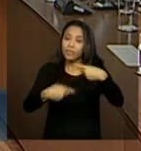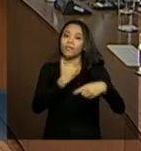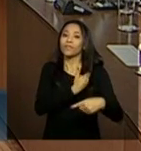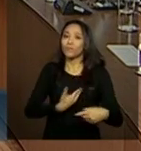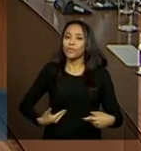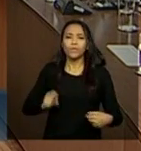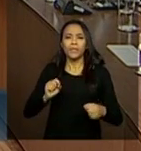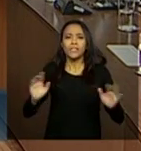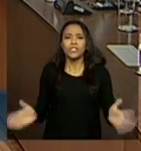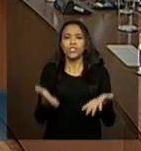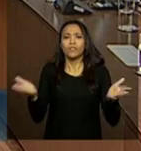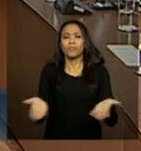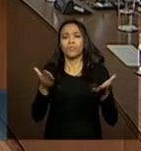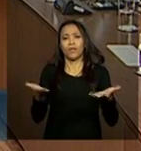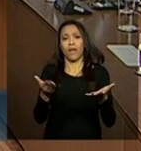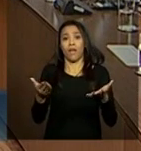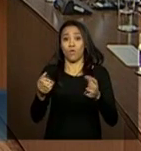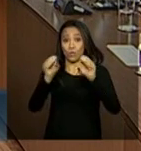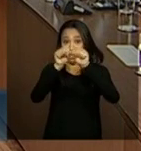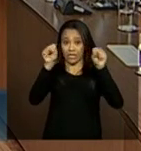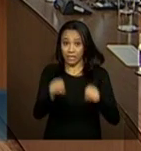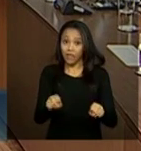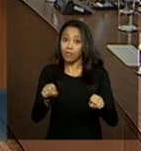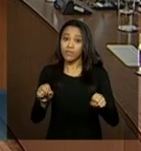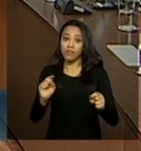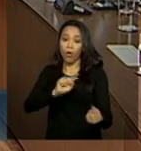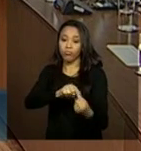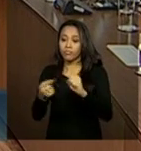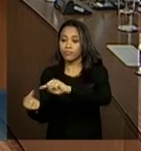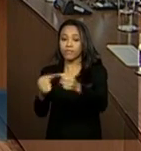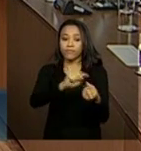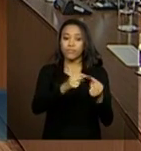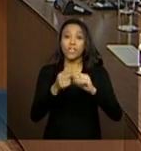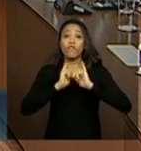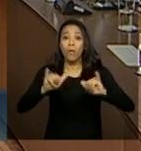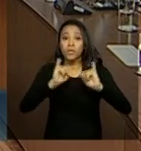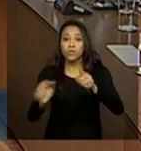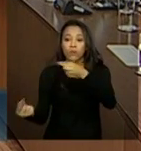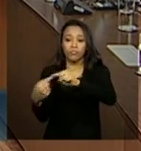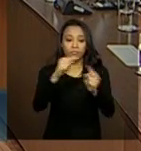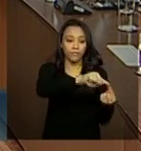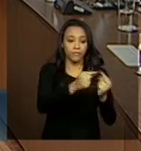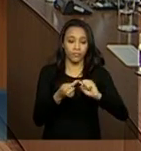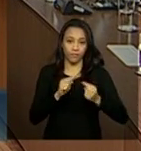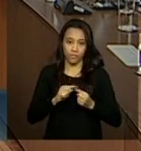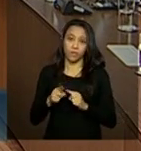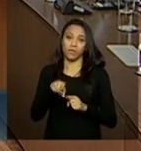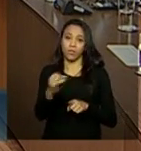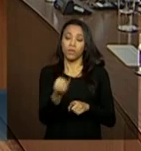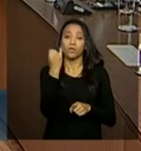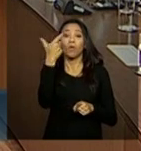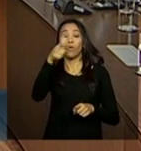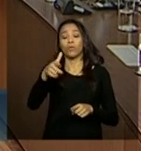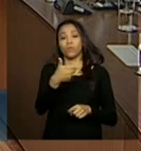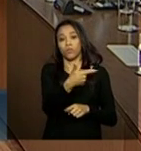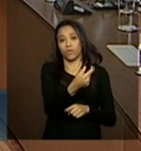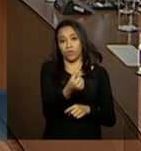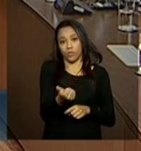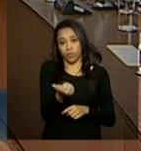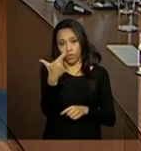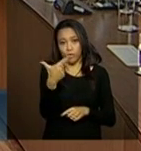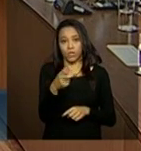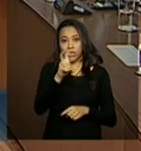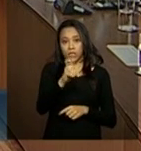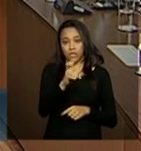de estimular sistemas integrados mais resilientes. Agricultura anual observada em 2012, 15%